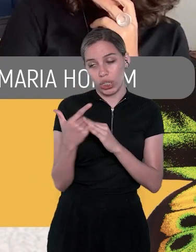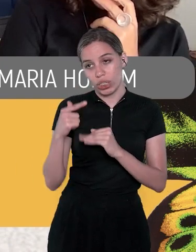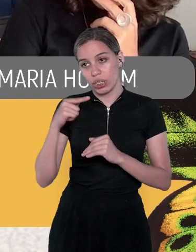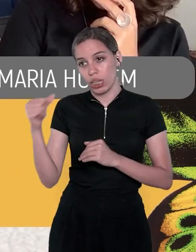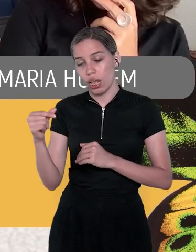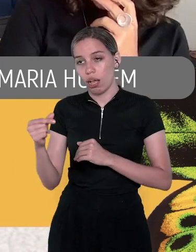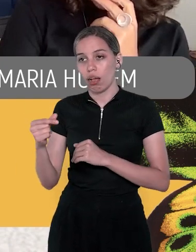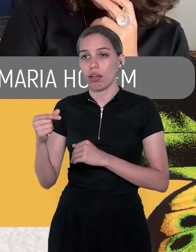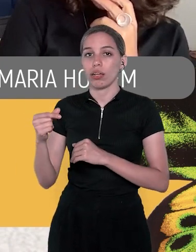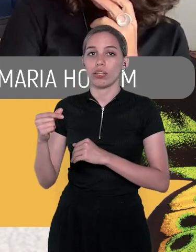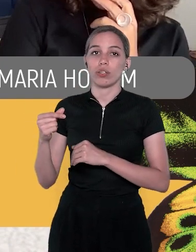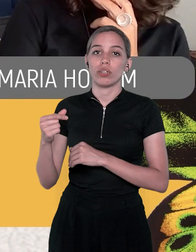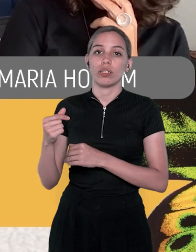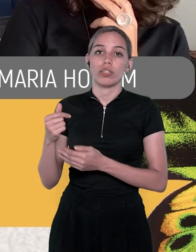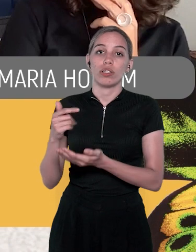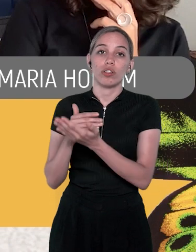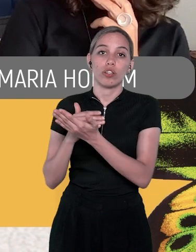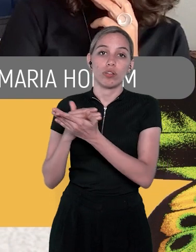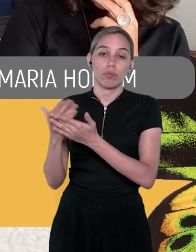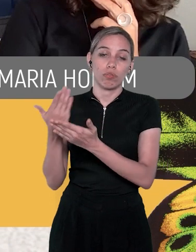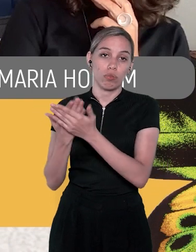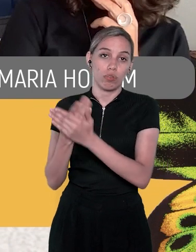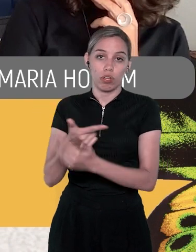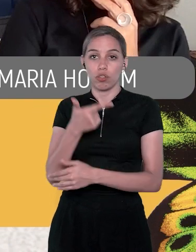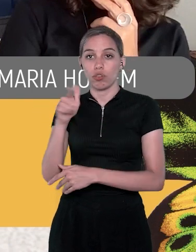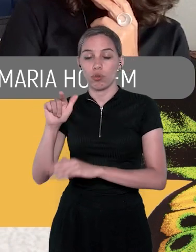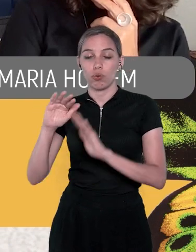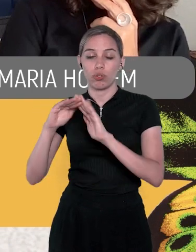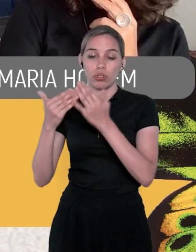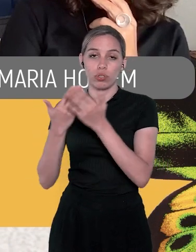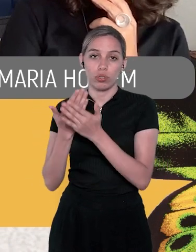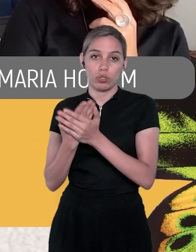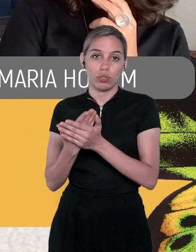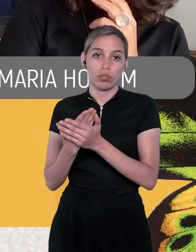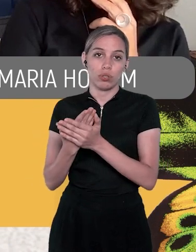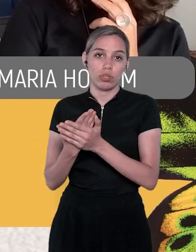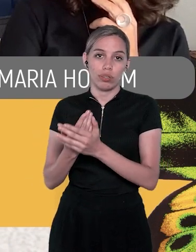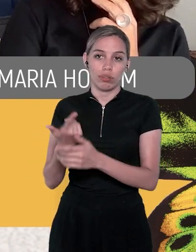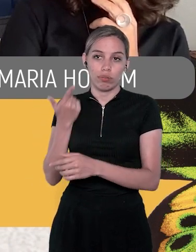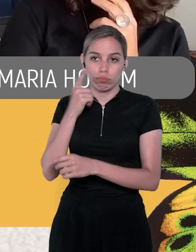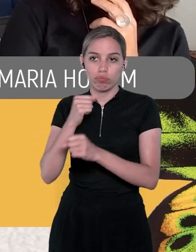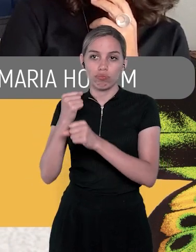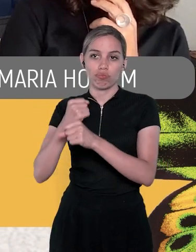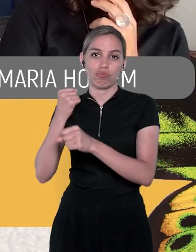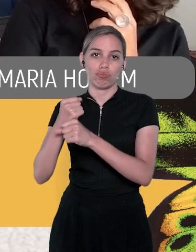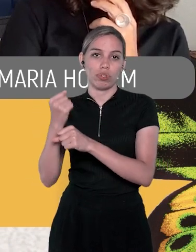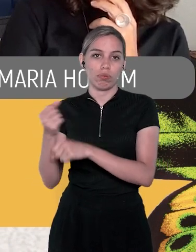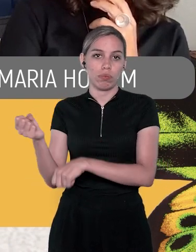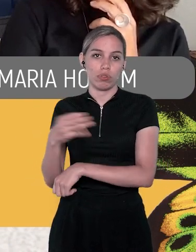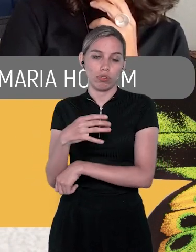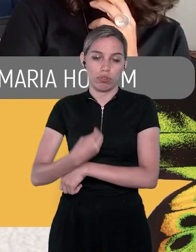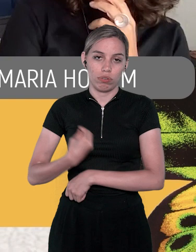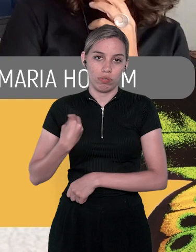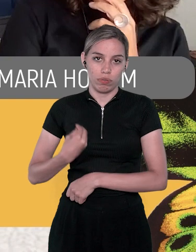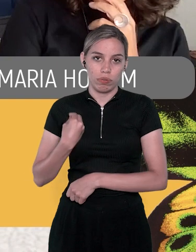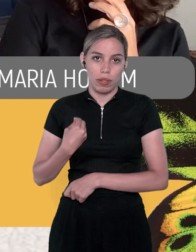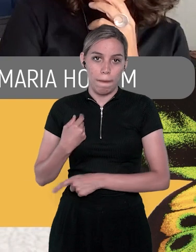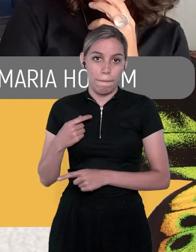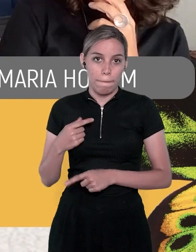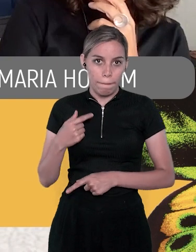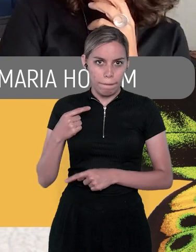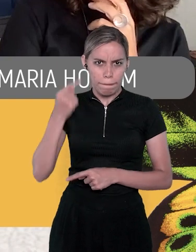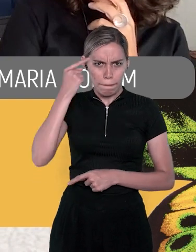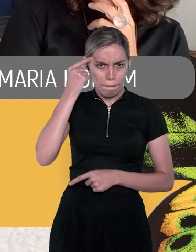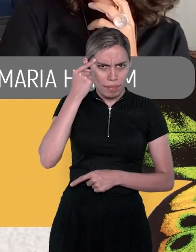se reconstruiu. Mas quantas que não conseguiram, né? Quer dizer, quantos